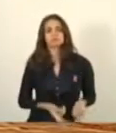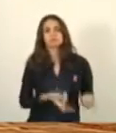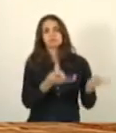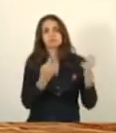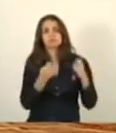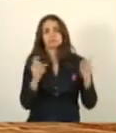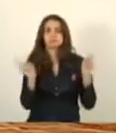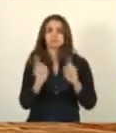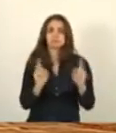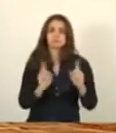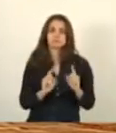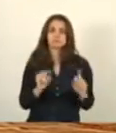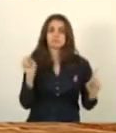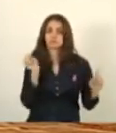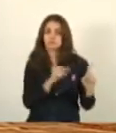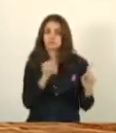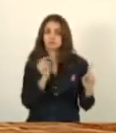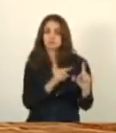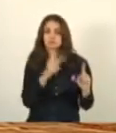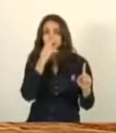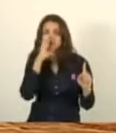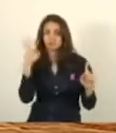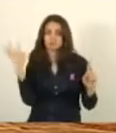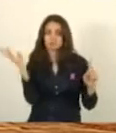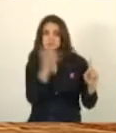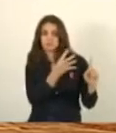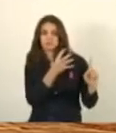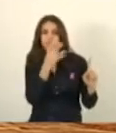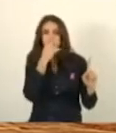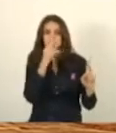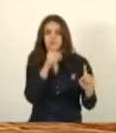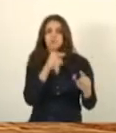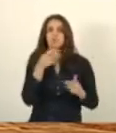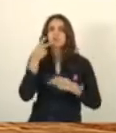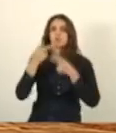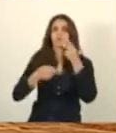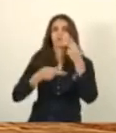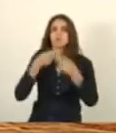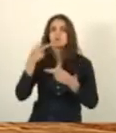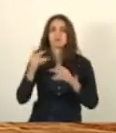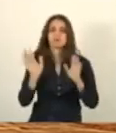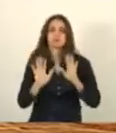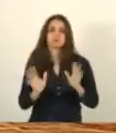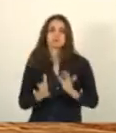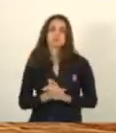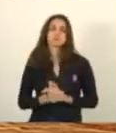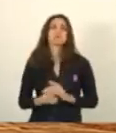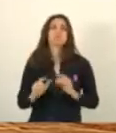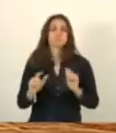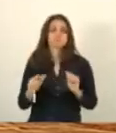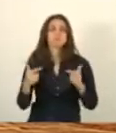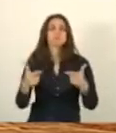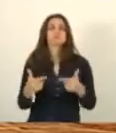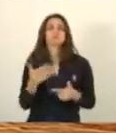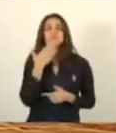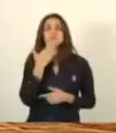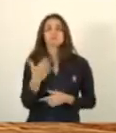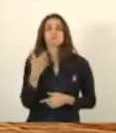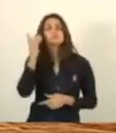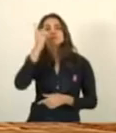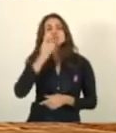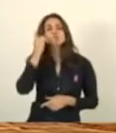notado. Ele foi notado, mas de uma maneira pejorativa pelas suas falas. Nós temos sim que fazer isso. Eu vou pedir ao